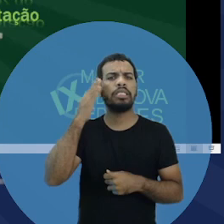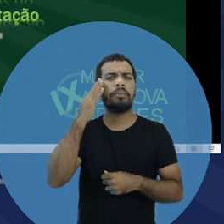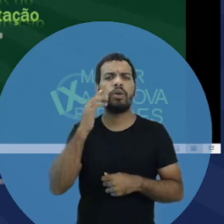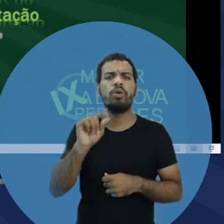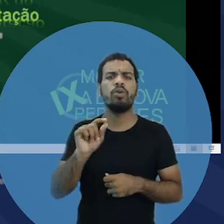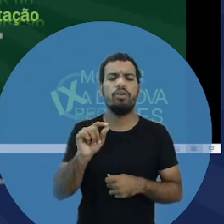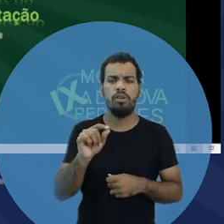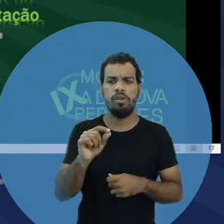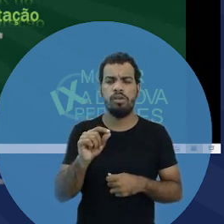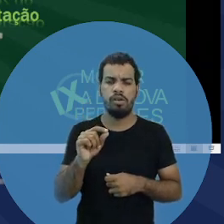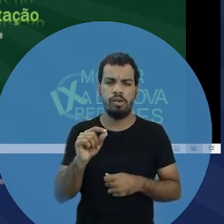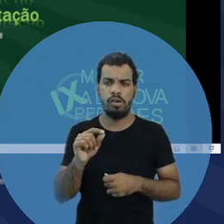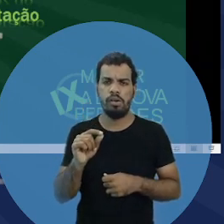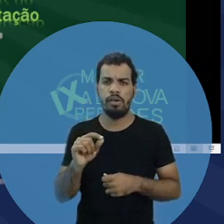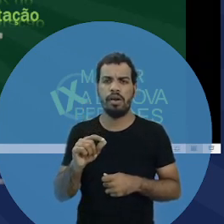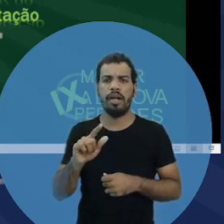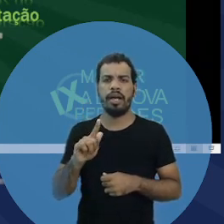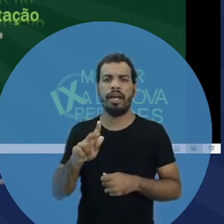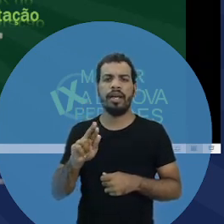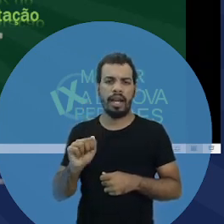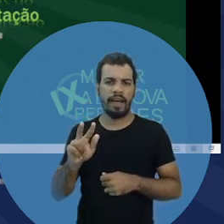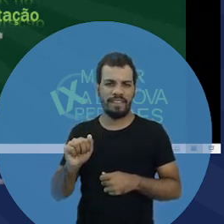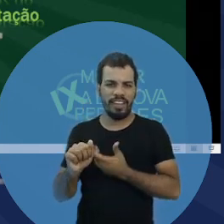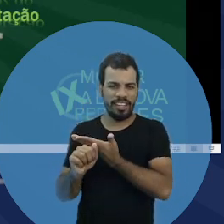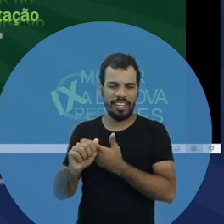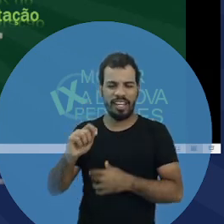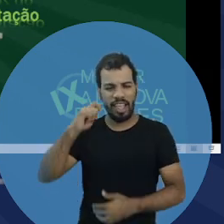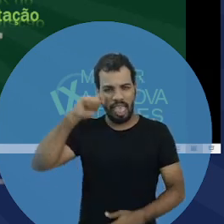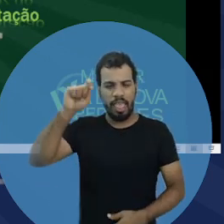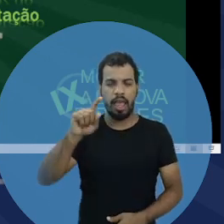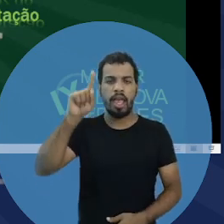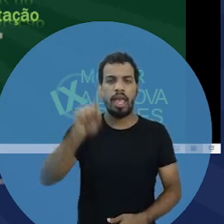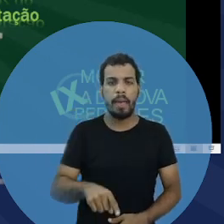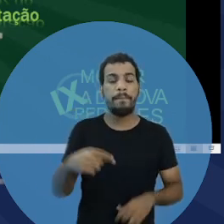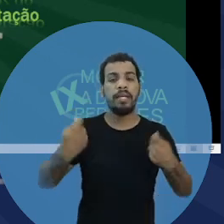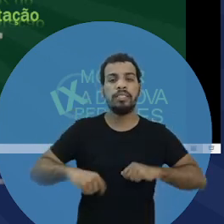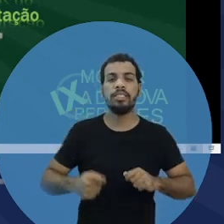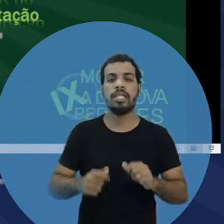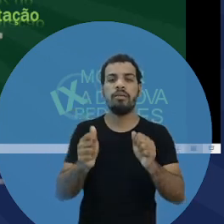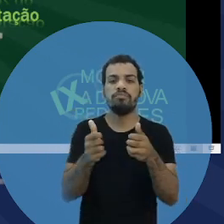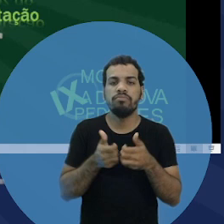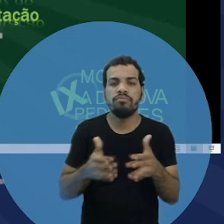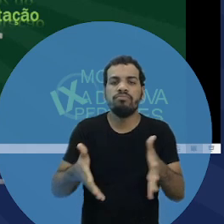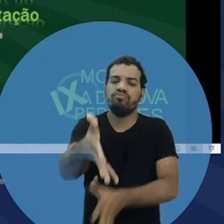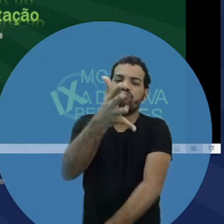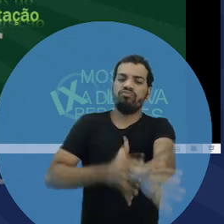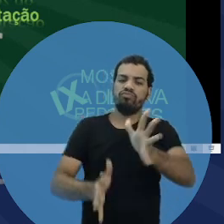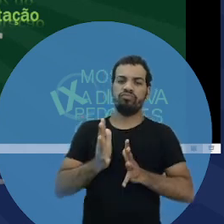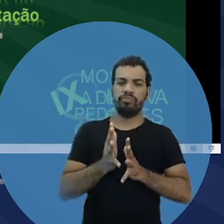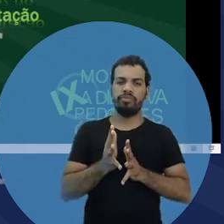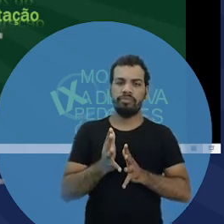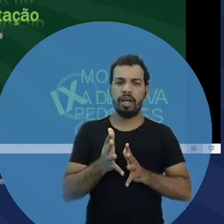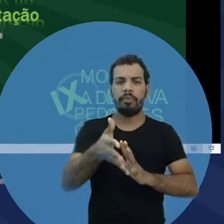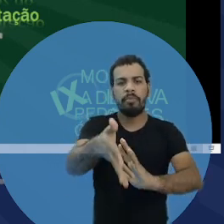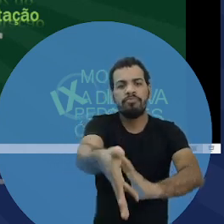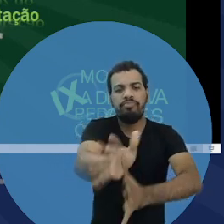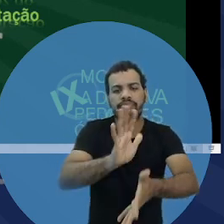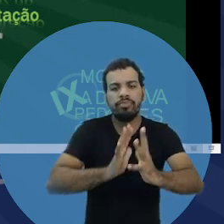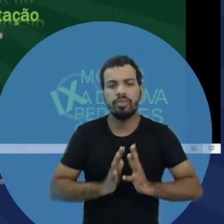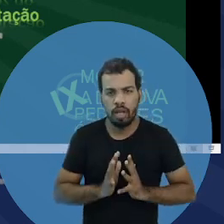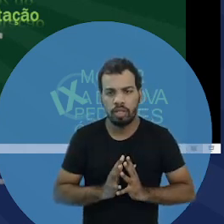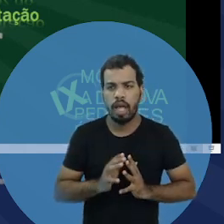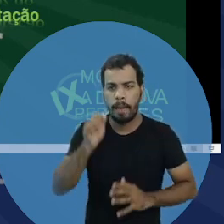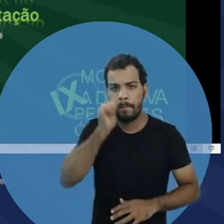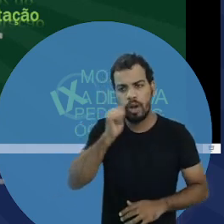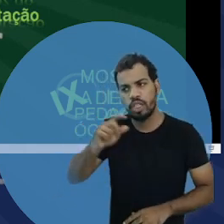Grada Quilomba, ter um exercício da escuta, né? Da escuta da história dessas mulheres,